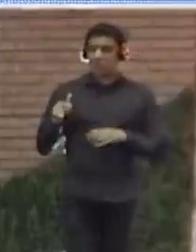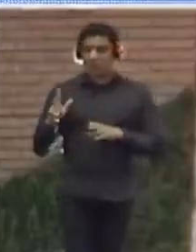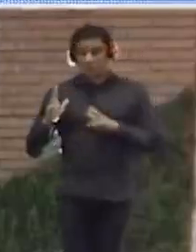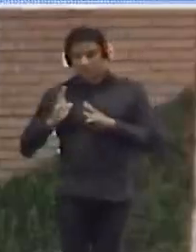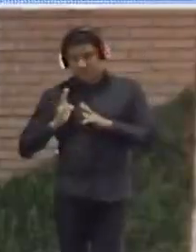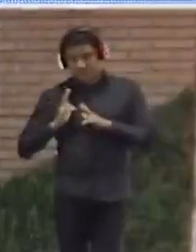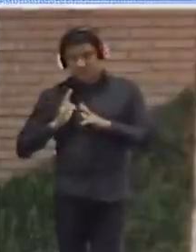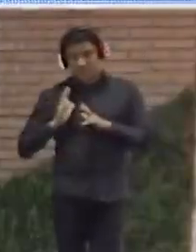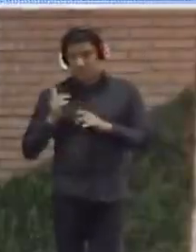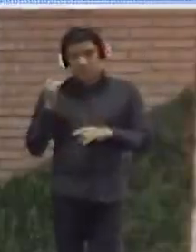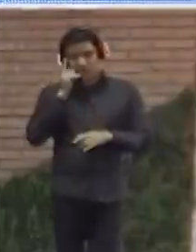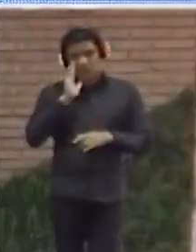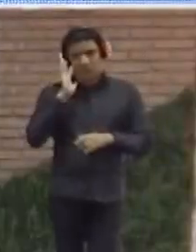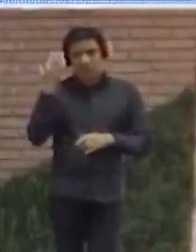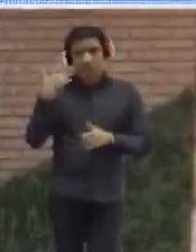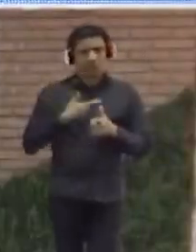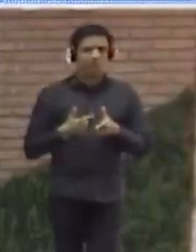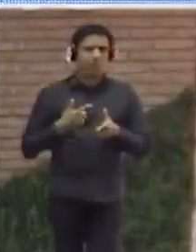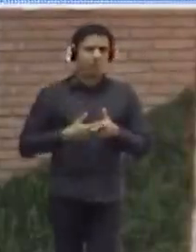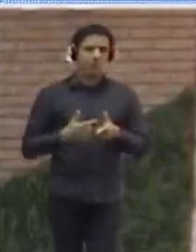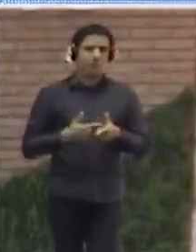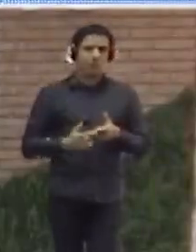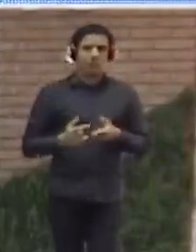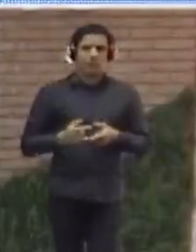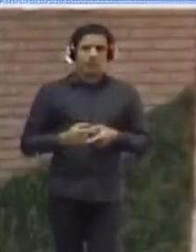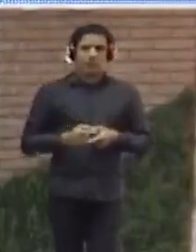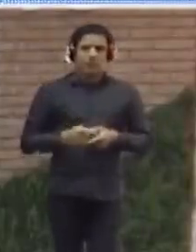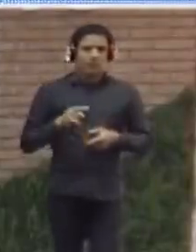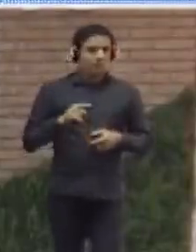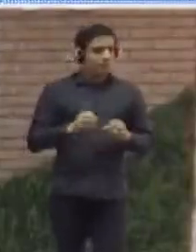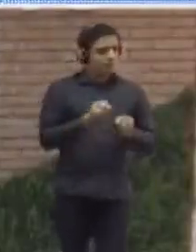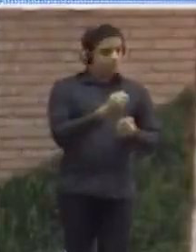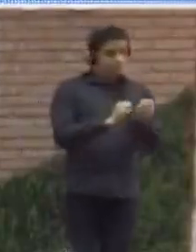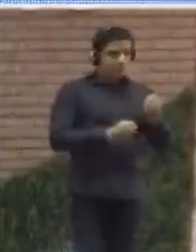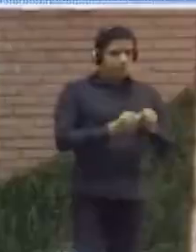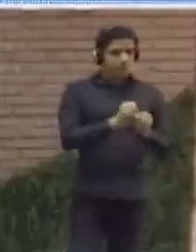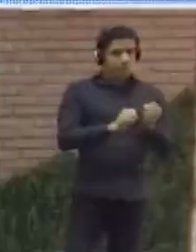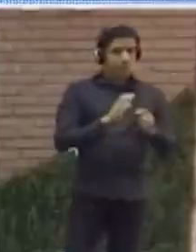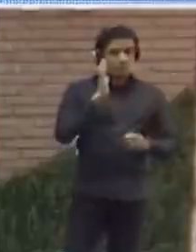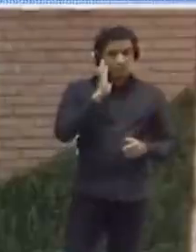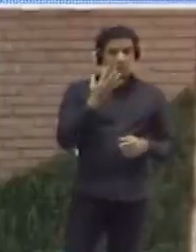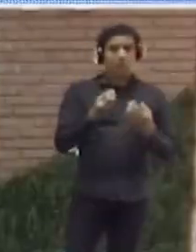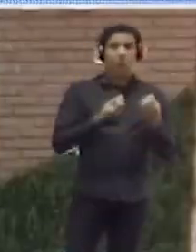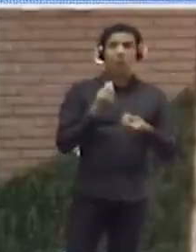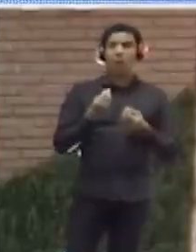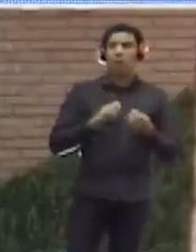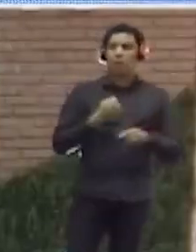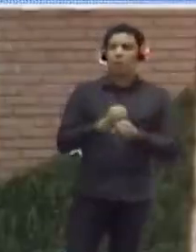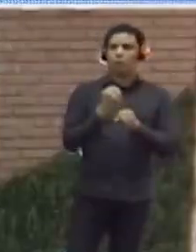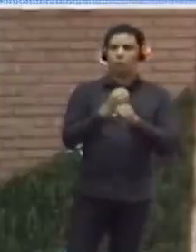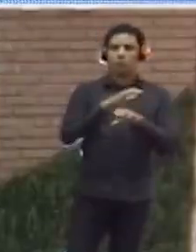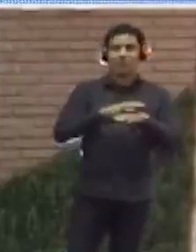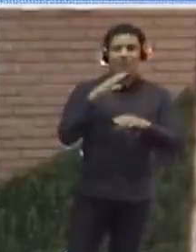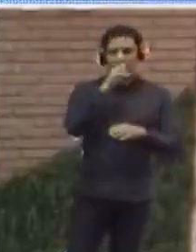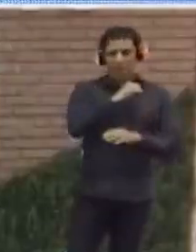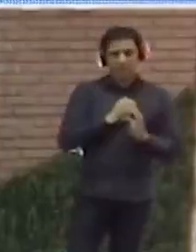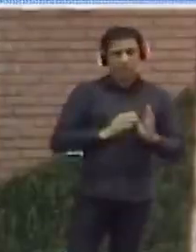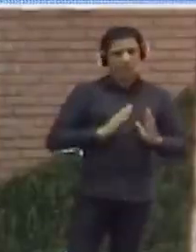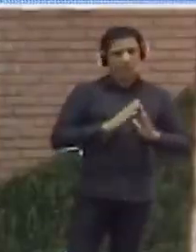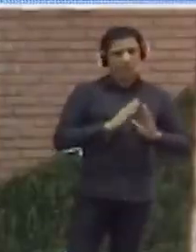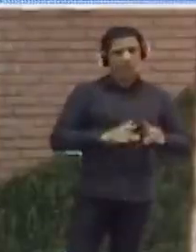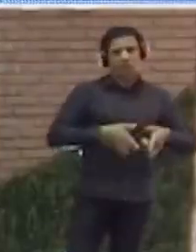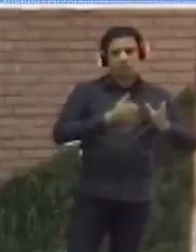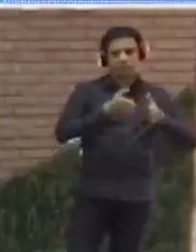Reino Unido, não só em partes de industrialização da construção, então como nós vamos construir mais rápido essas residências para